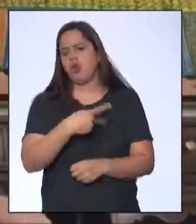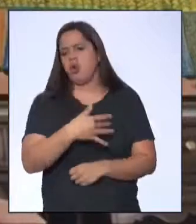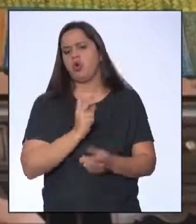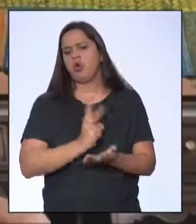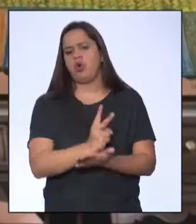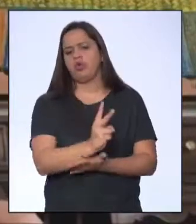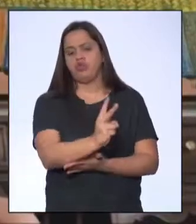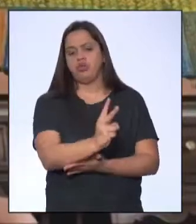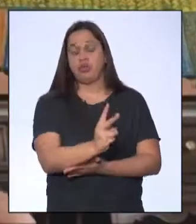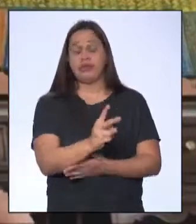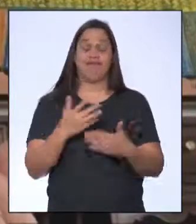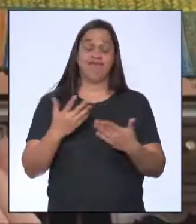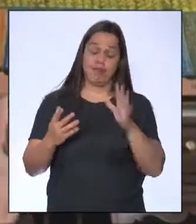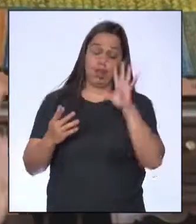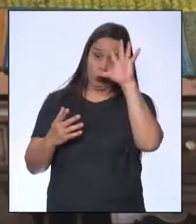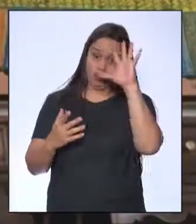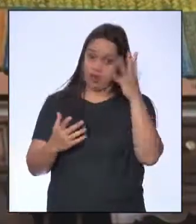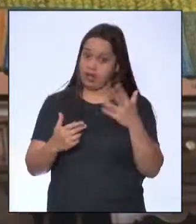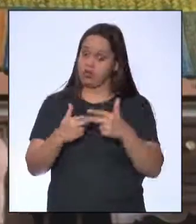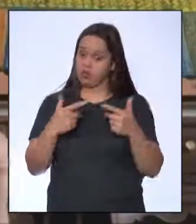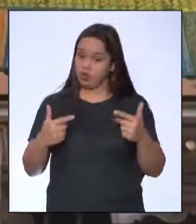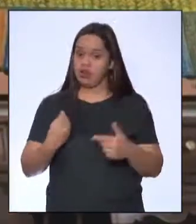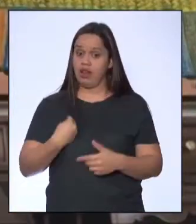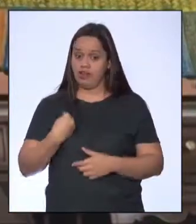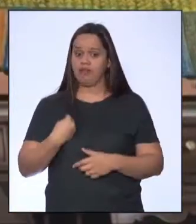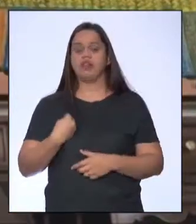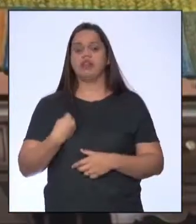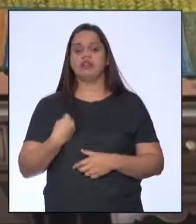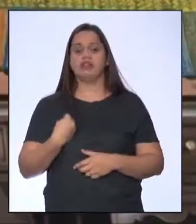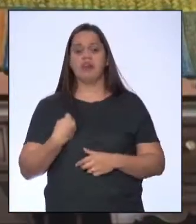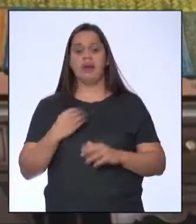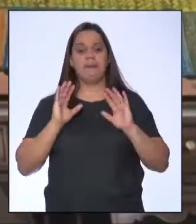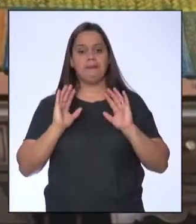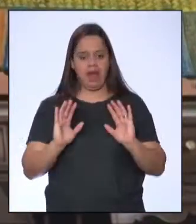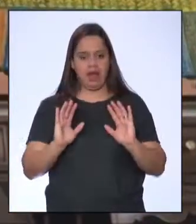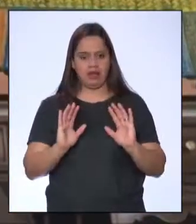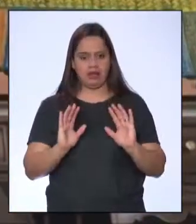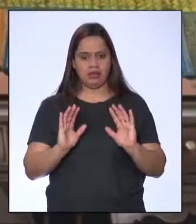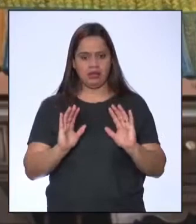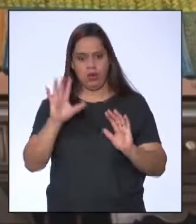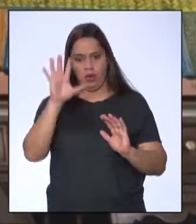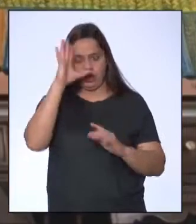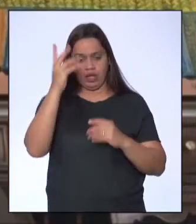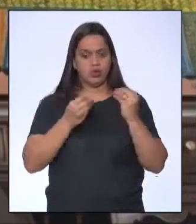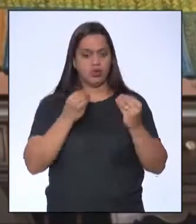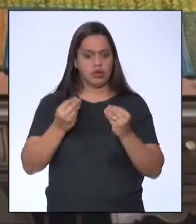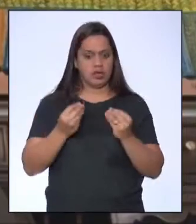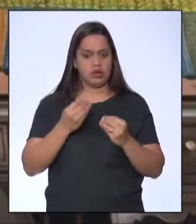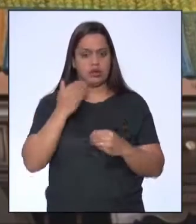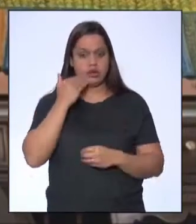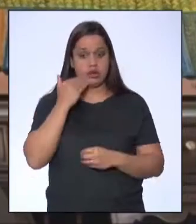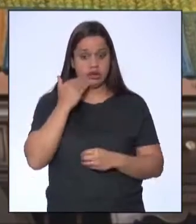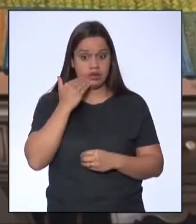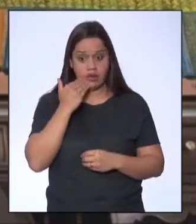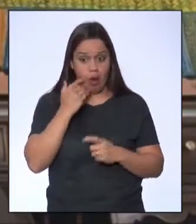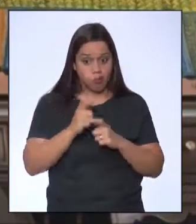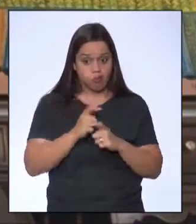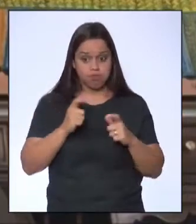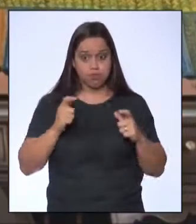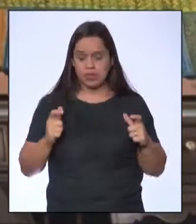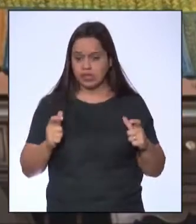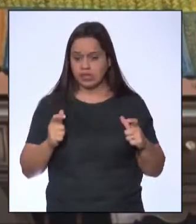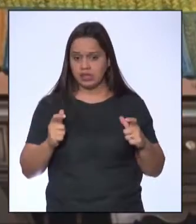Acontece isso em tudo na vida. Sim. Acontece que uma falha grande, não corrigida